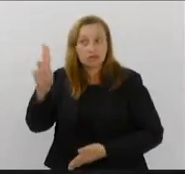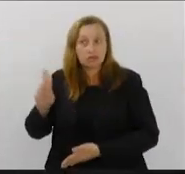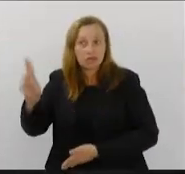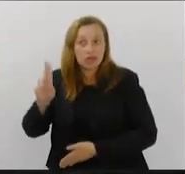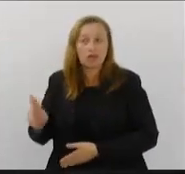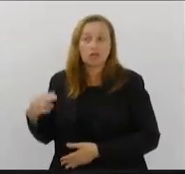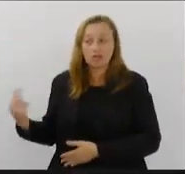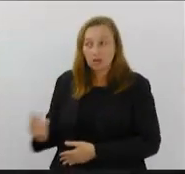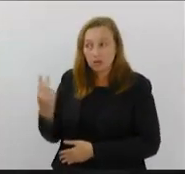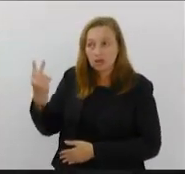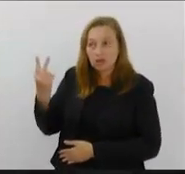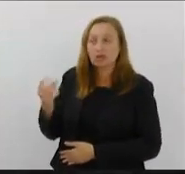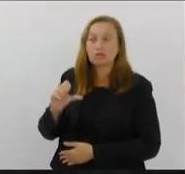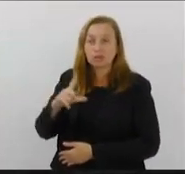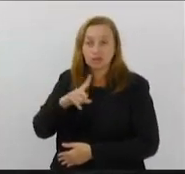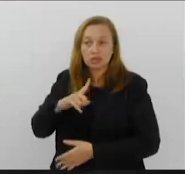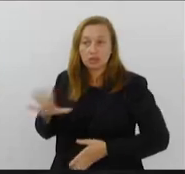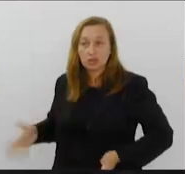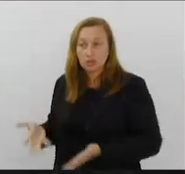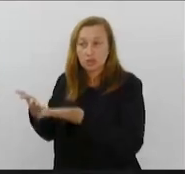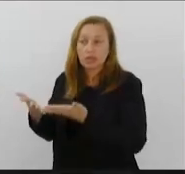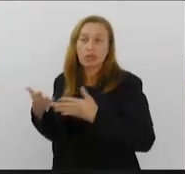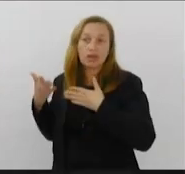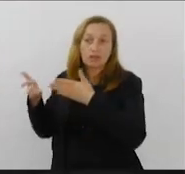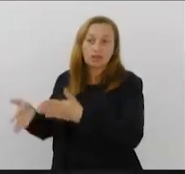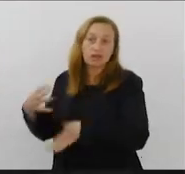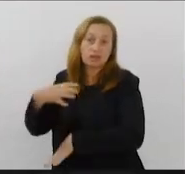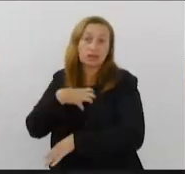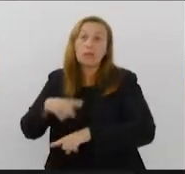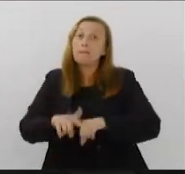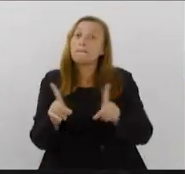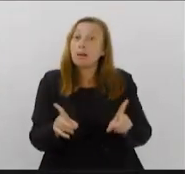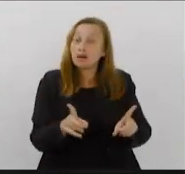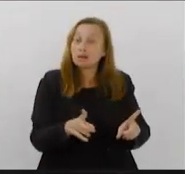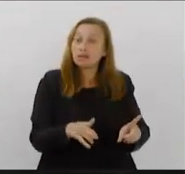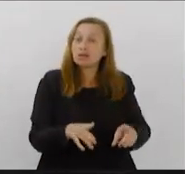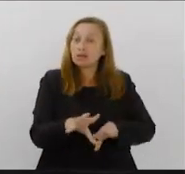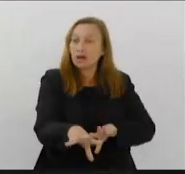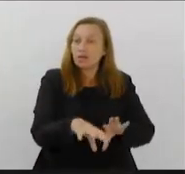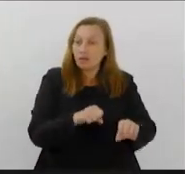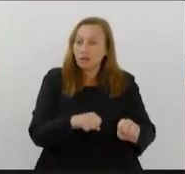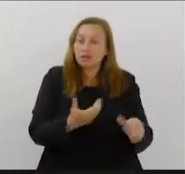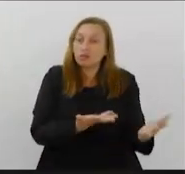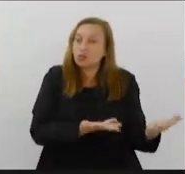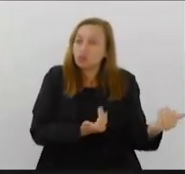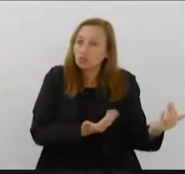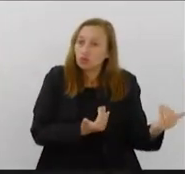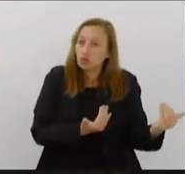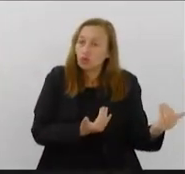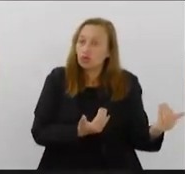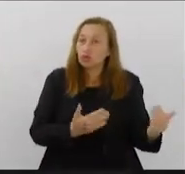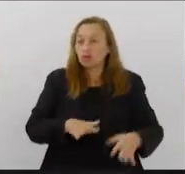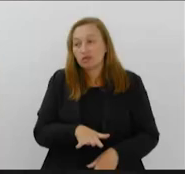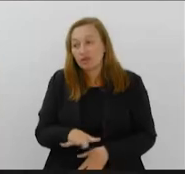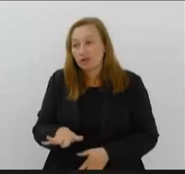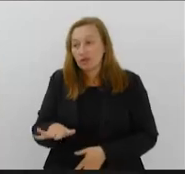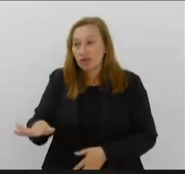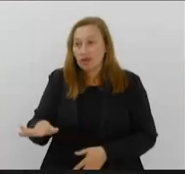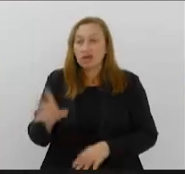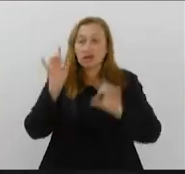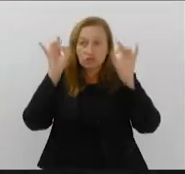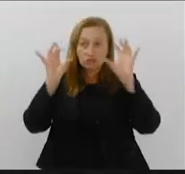iniciativas que apontam nesse sentido, mas a formação do jovem periférico,